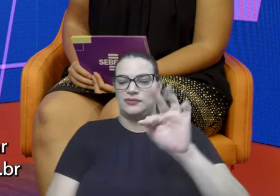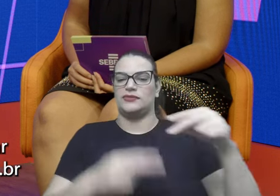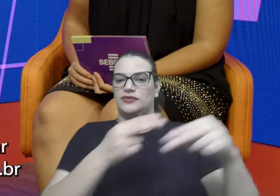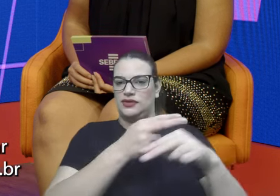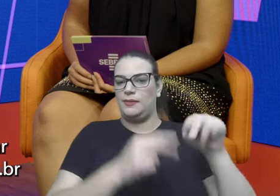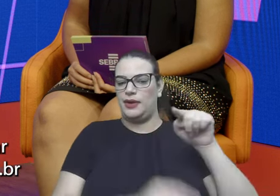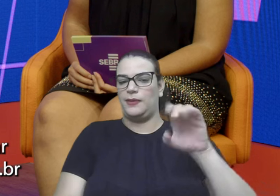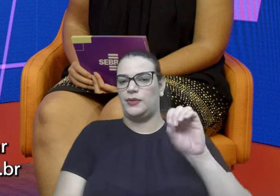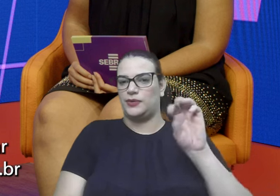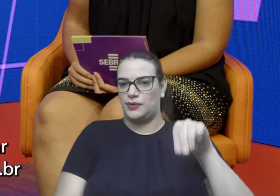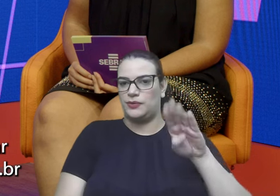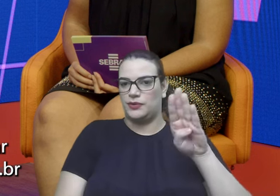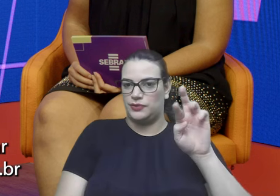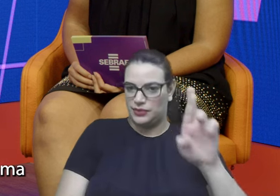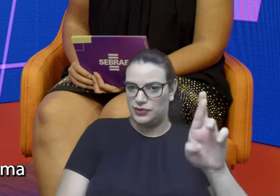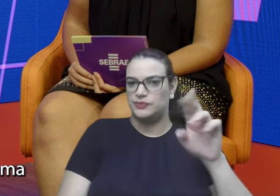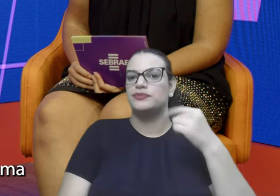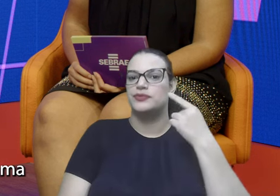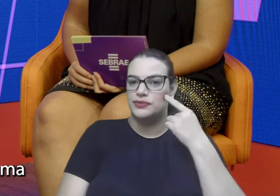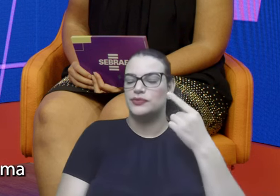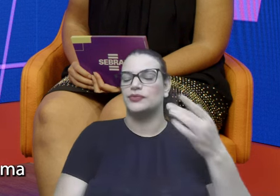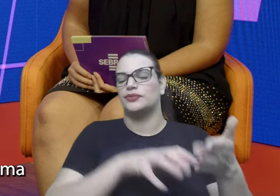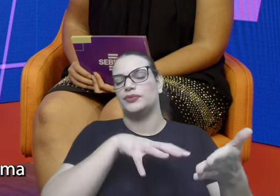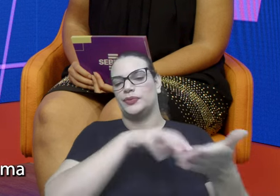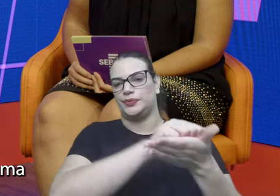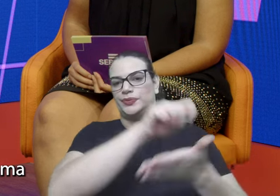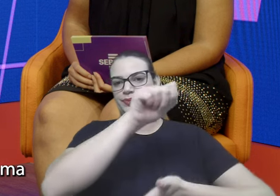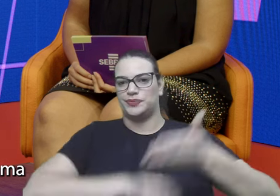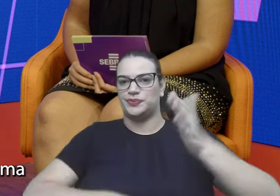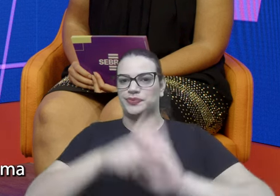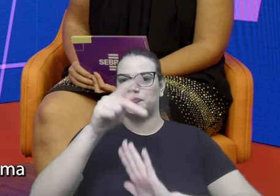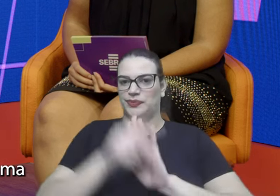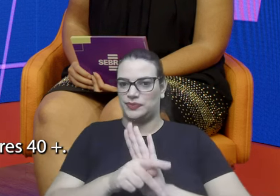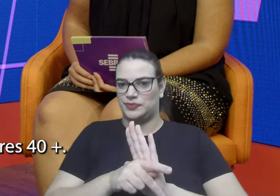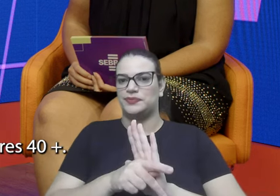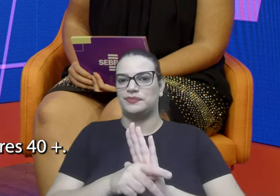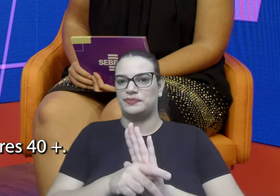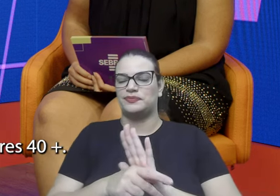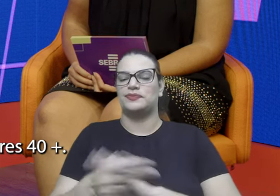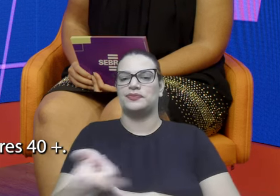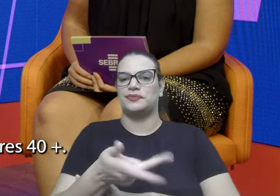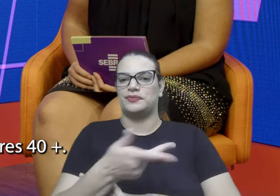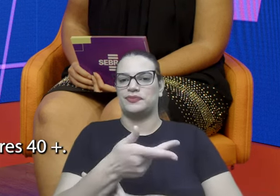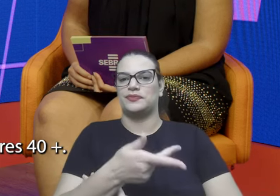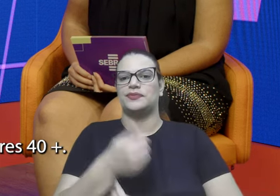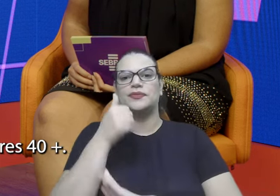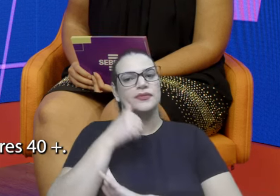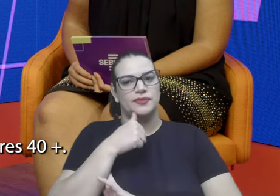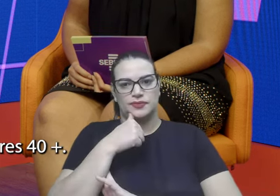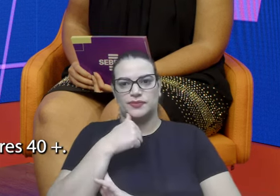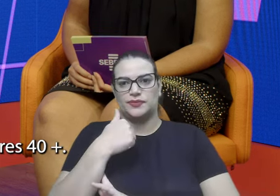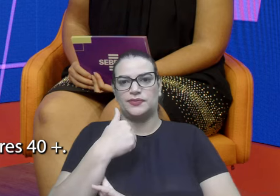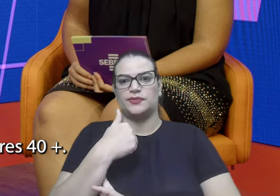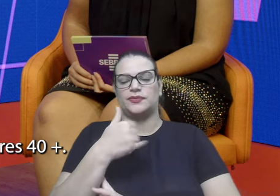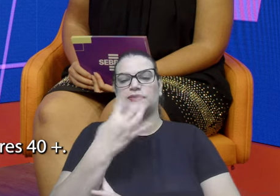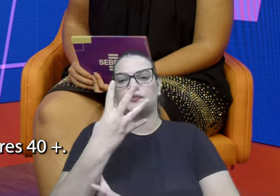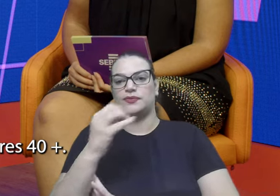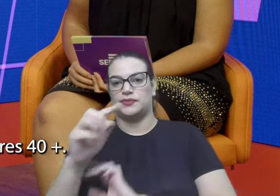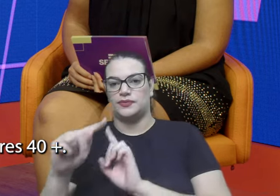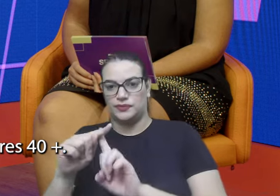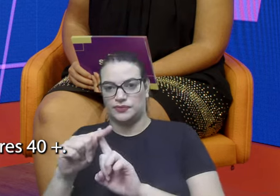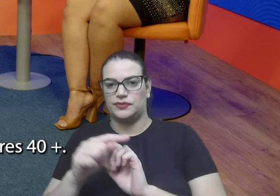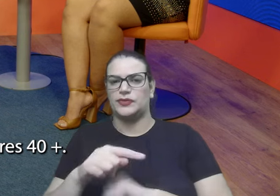cebra.com.br e fazer a inscrição no programa no projeto aceleradora de mulheres 40